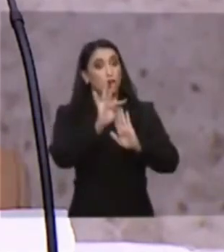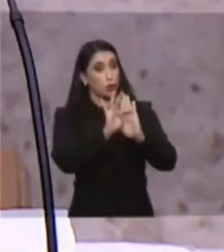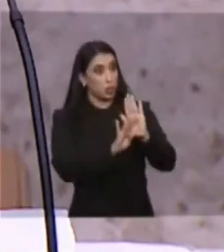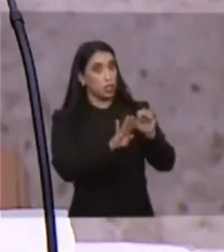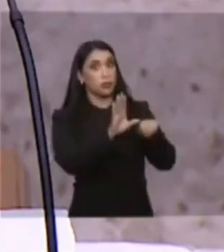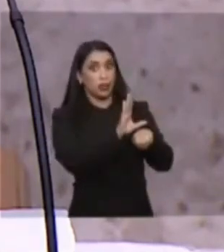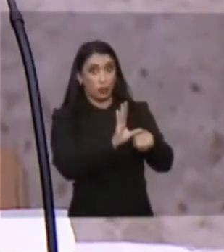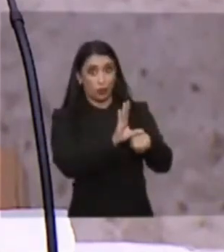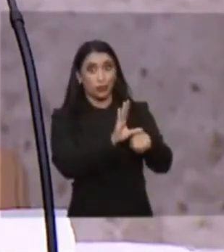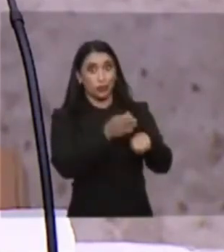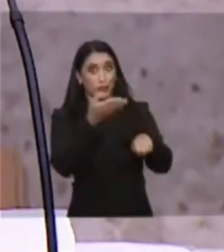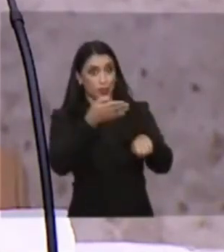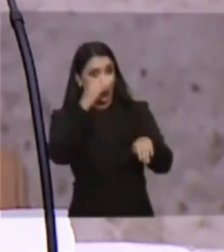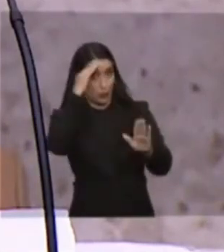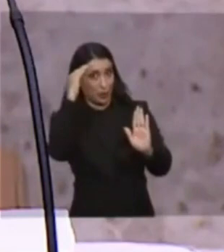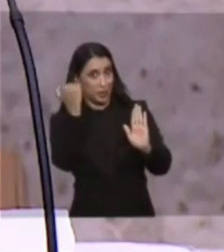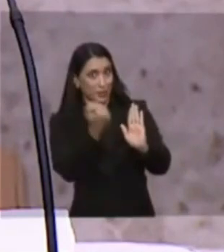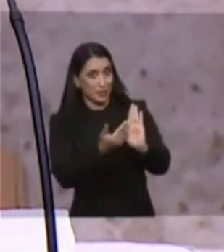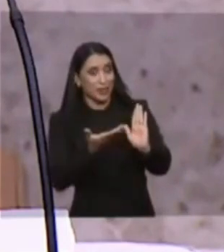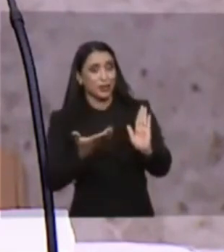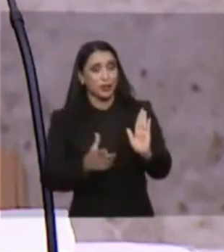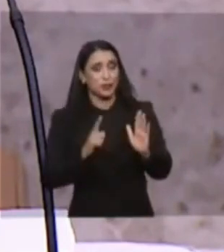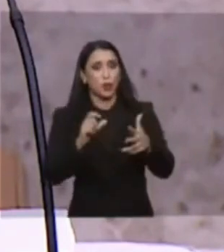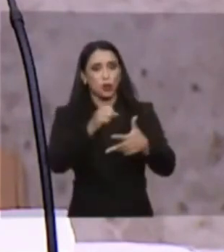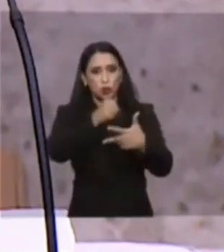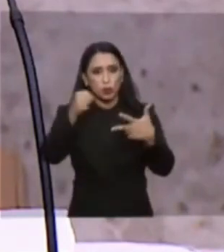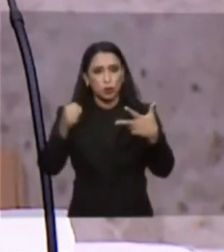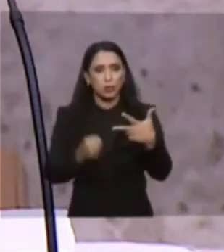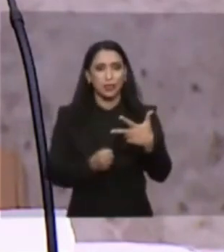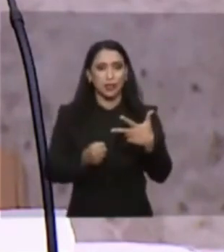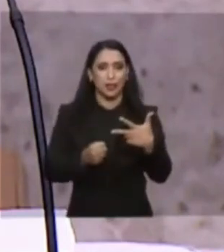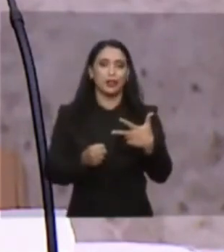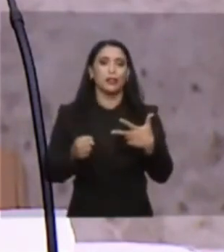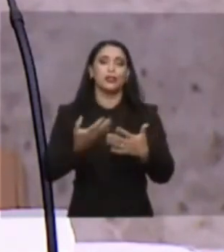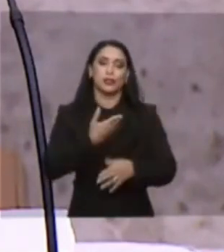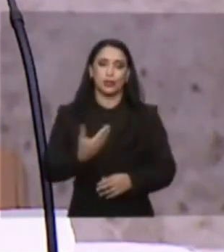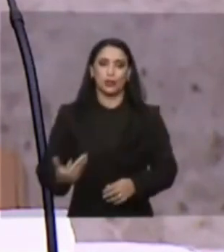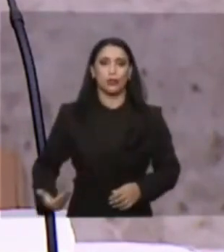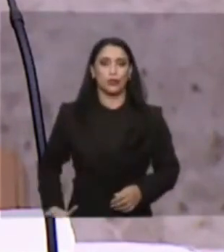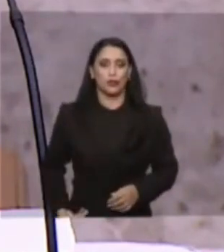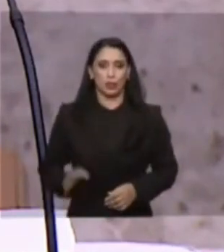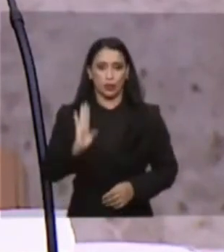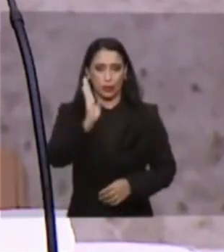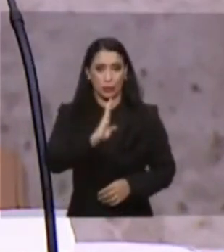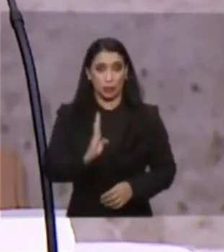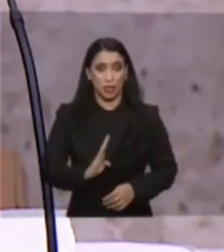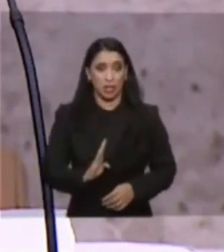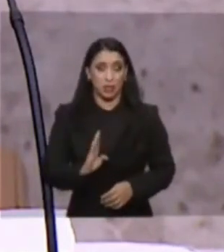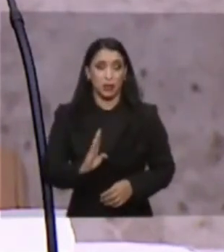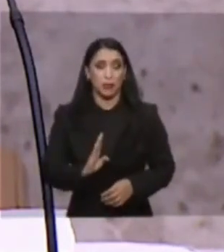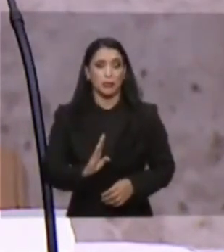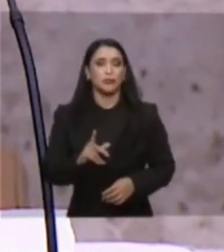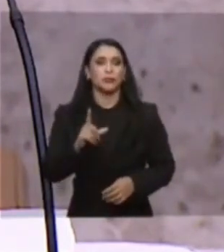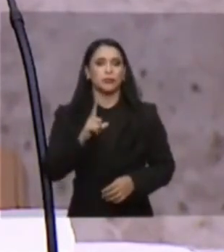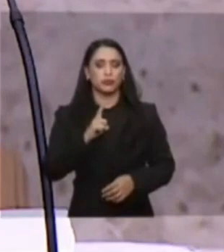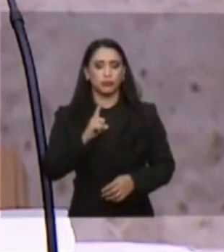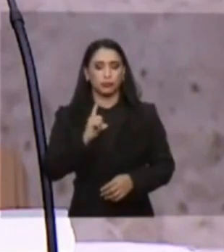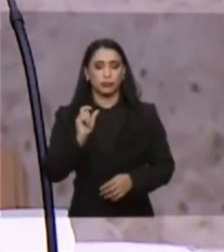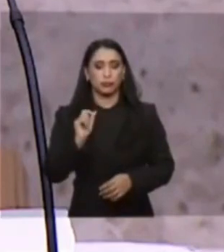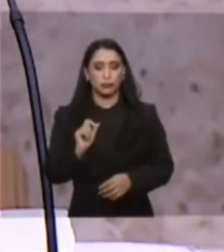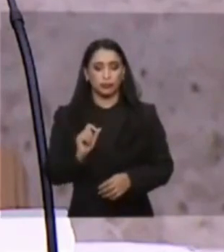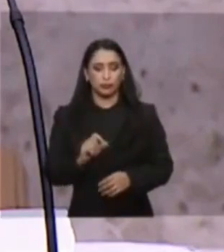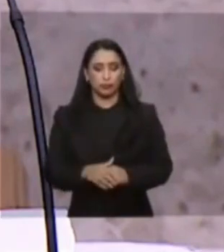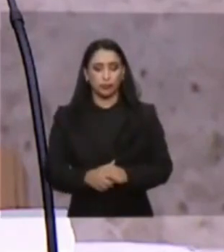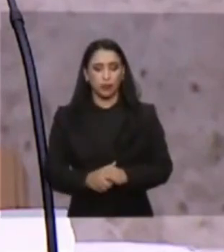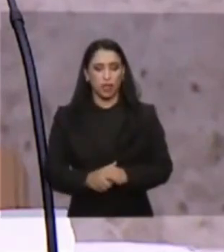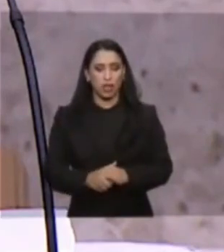texto constitucional, entre os poderes que compõem o Estado brasileiro. Longe do pretendido aviltamento